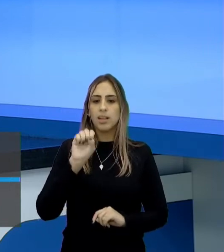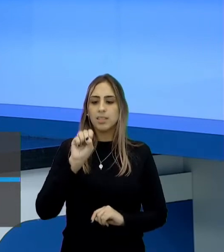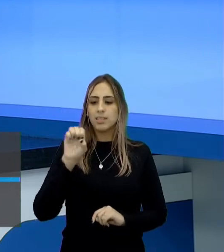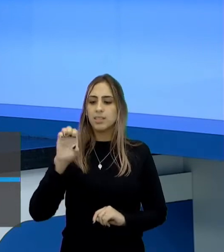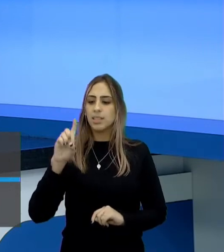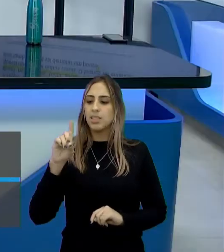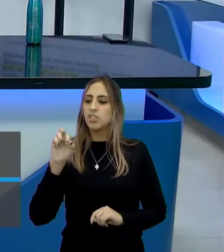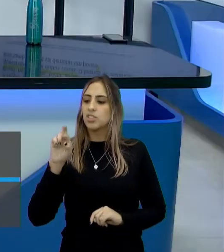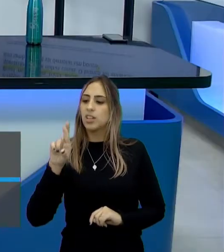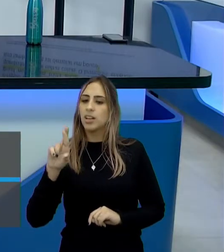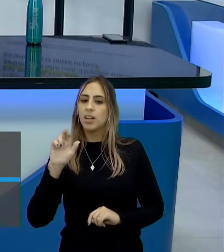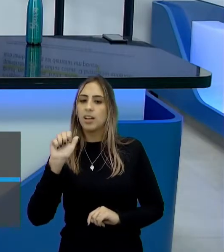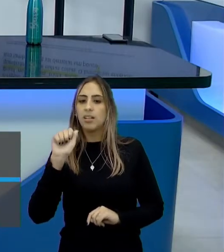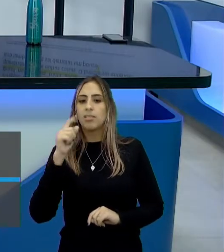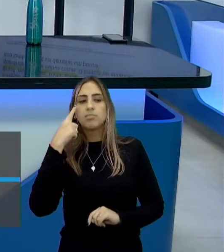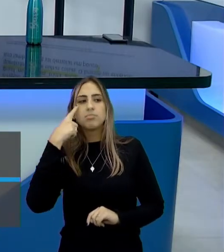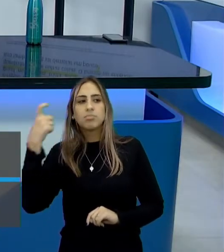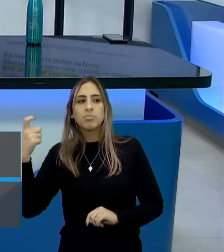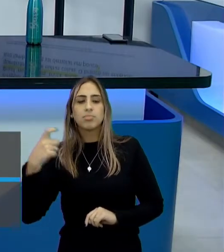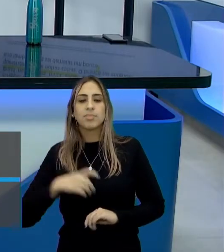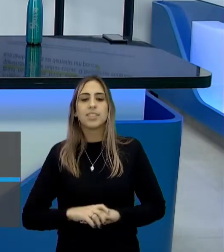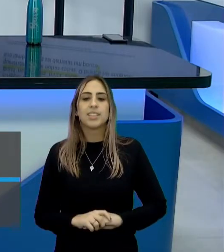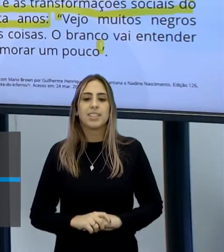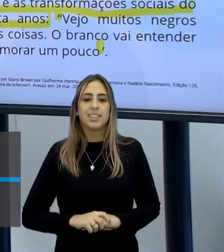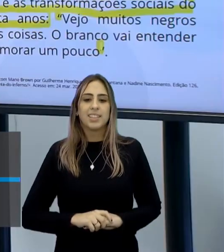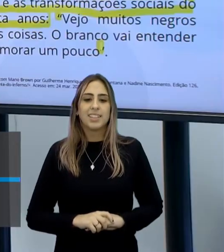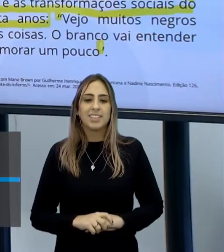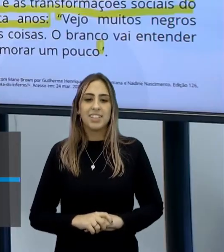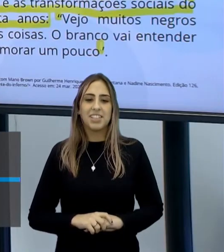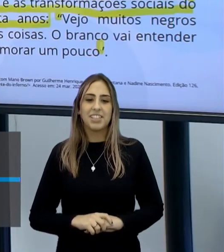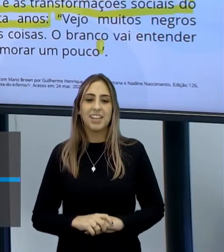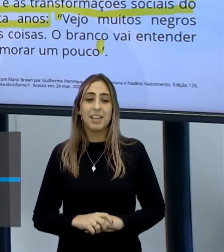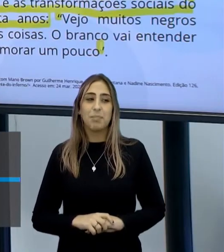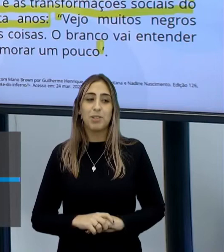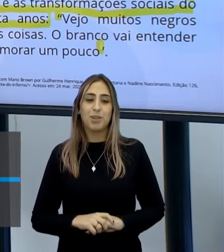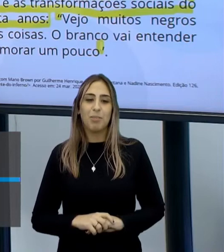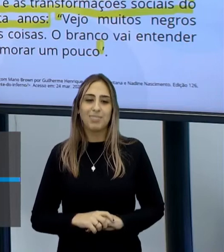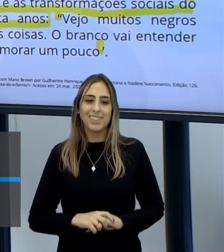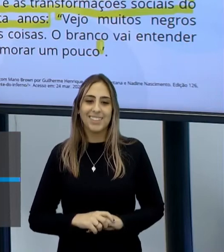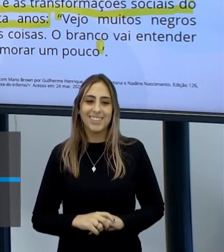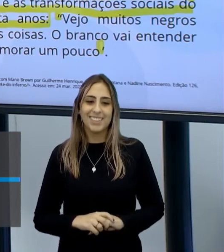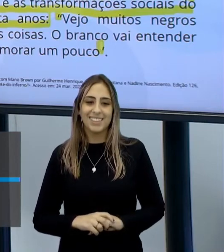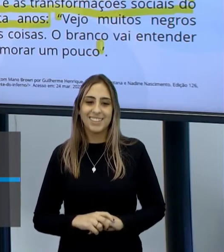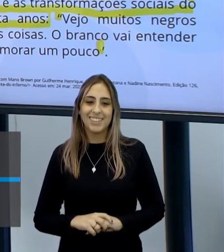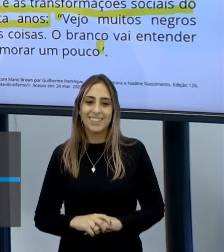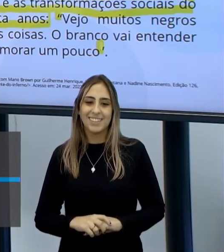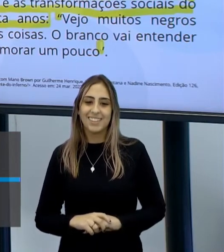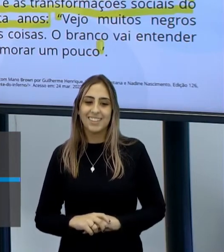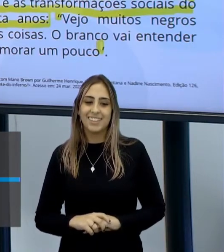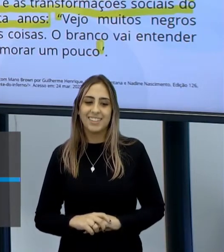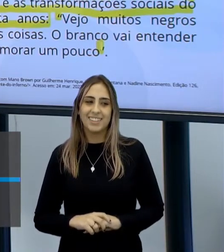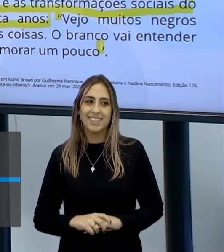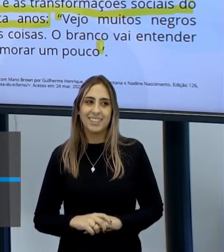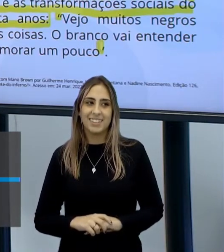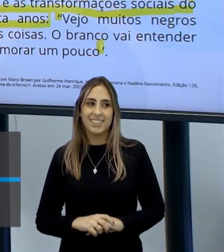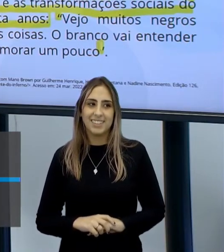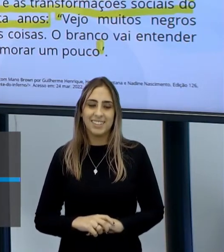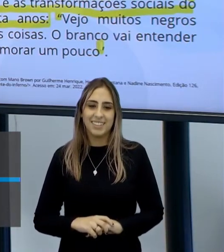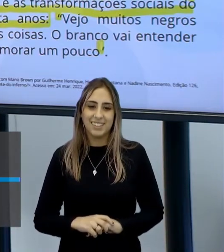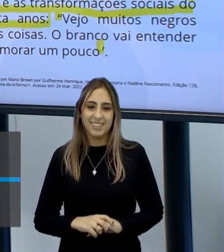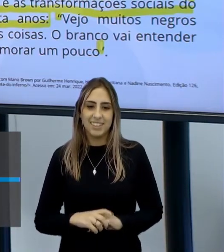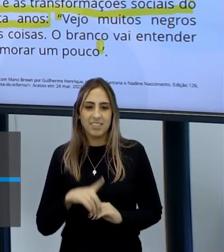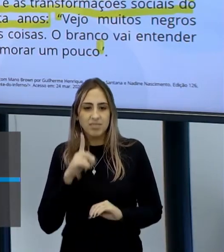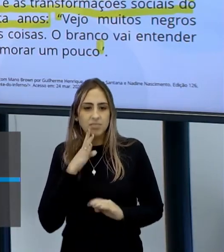ideias. Sim. Isso também é forte. E quando ele estava dando a entrevista, eu pensei assim, vamos supor que ele